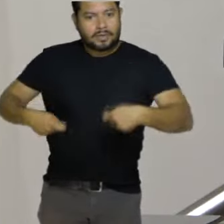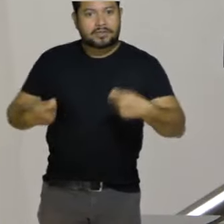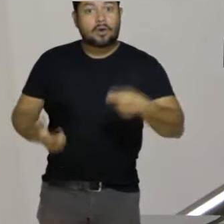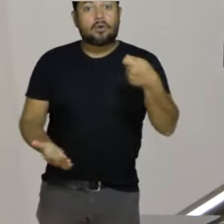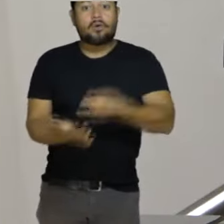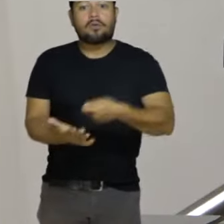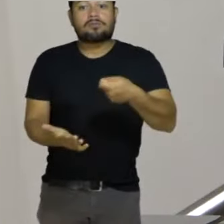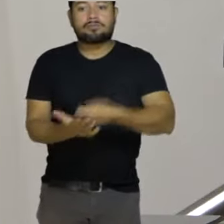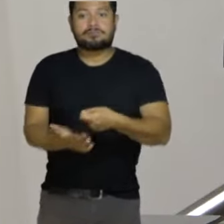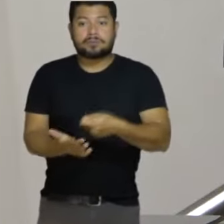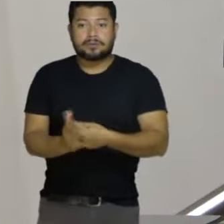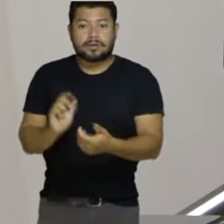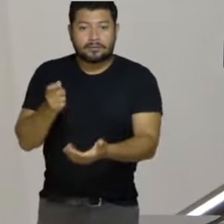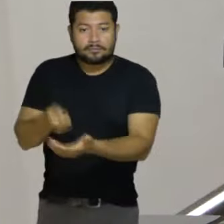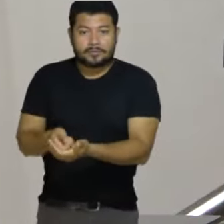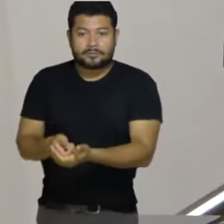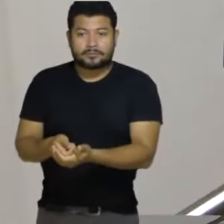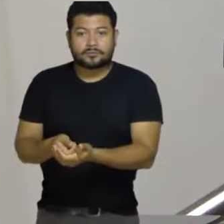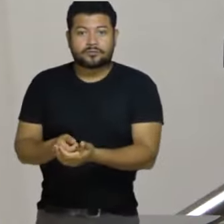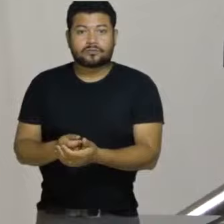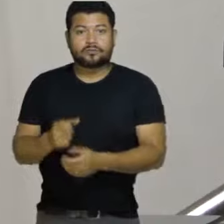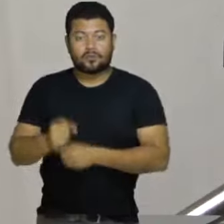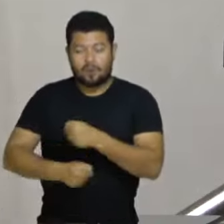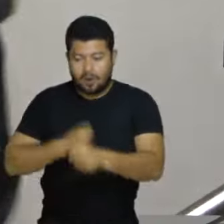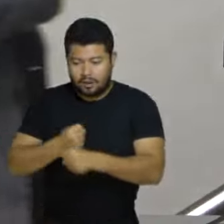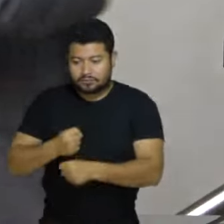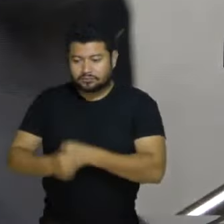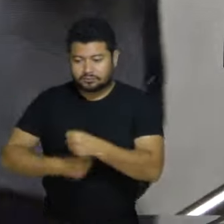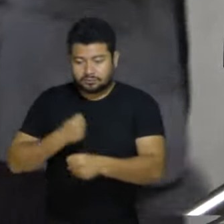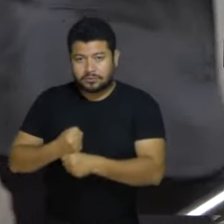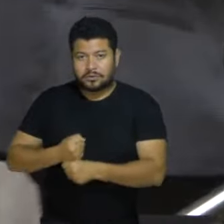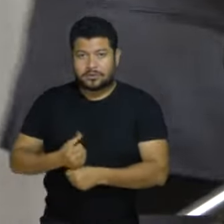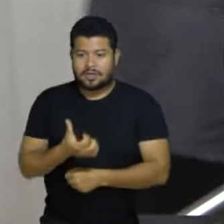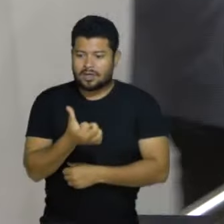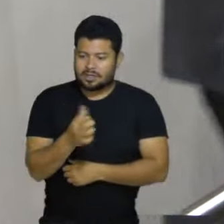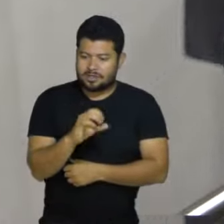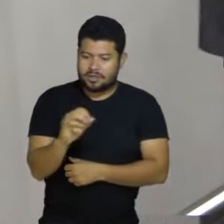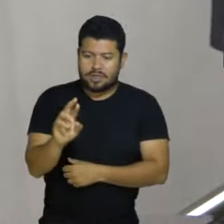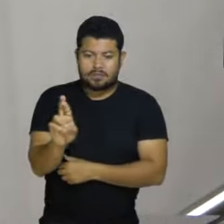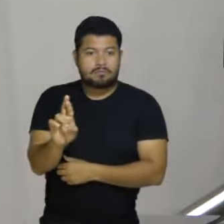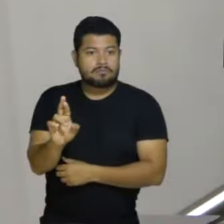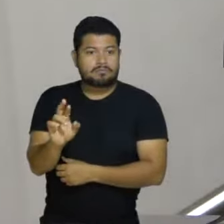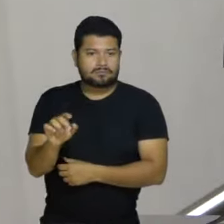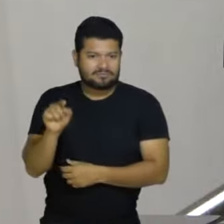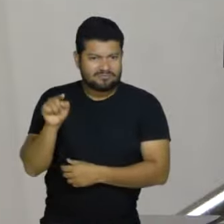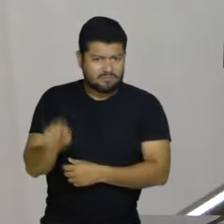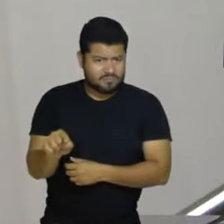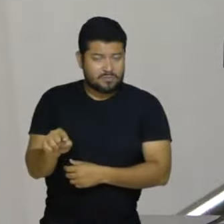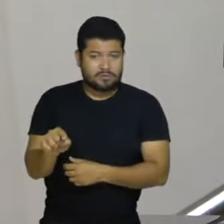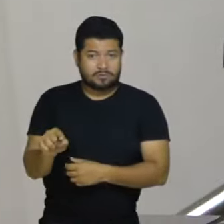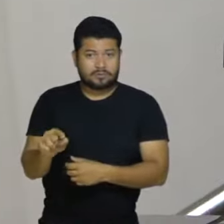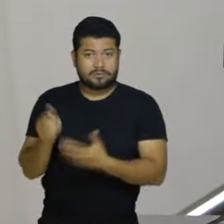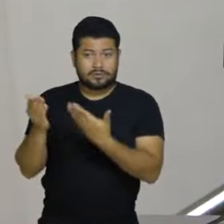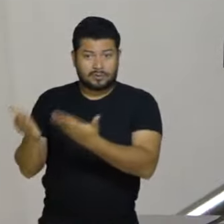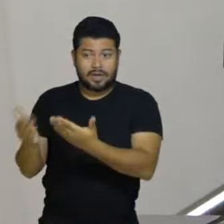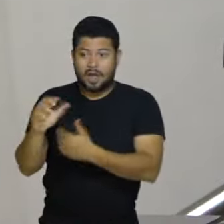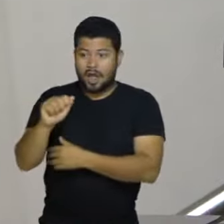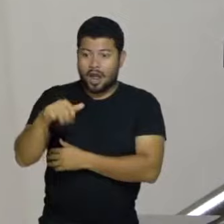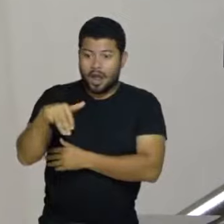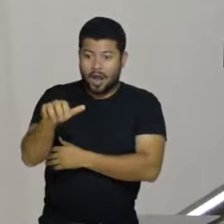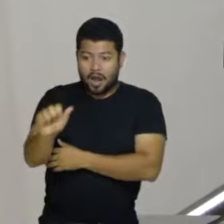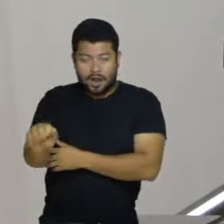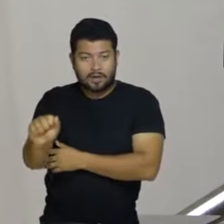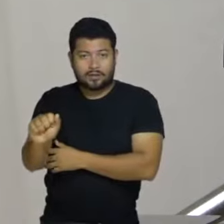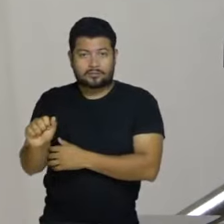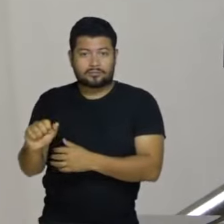Todo início do ano, final do ano, tem que ser paga as emendas. São 600 mil reais e a AMA de Tijuca está prestes a fechar as portas porque